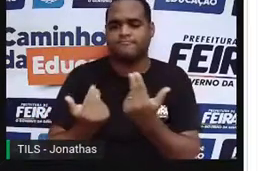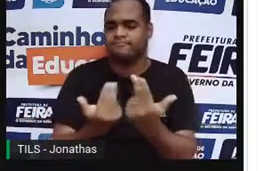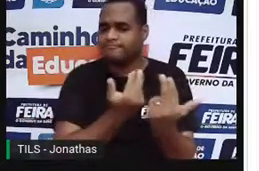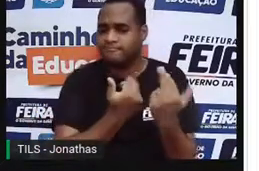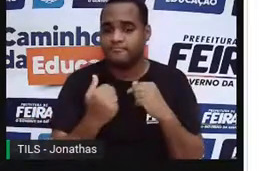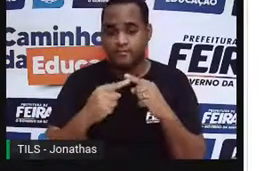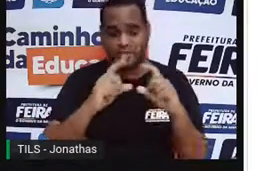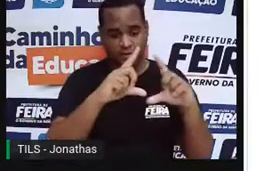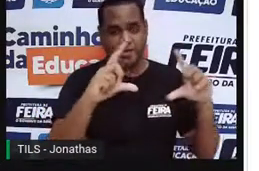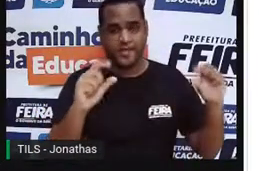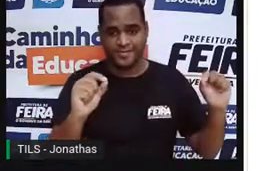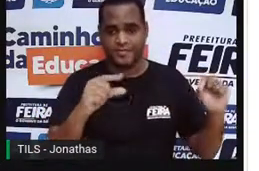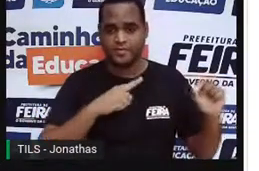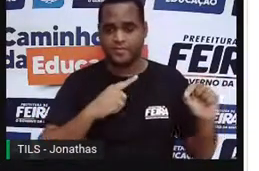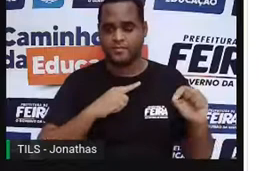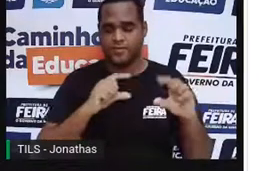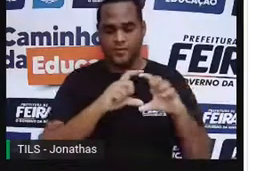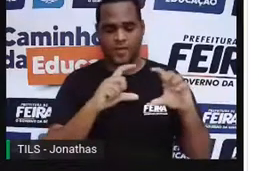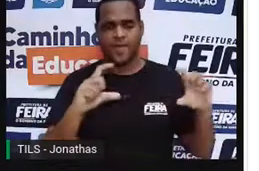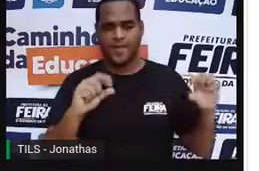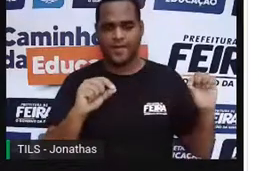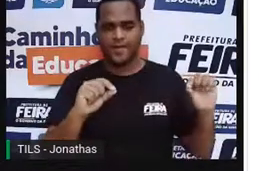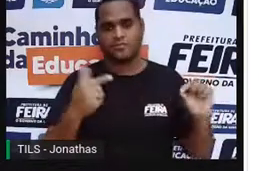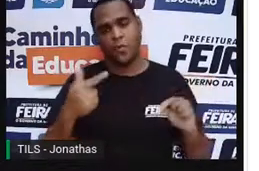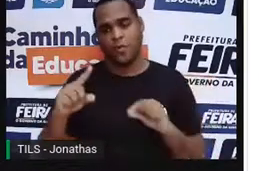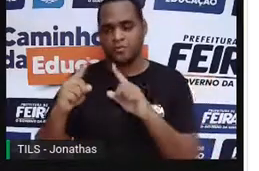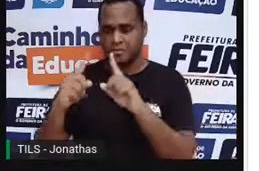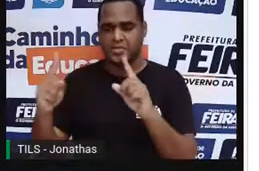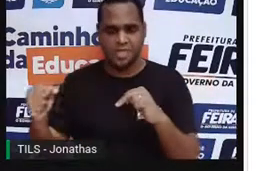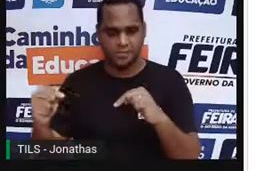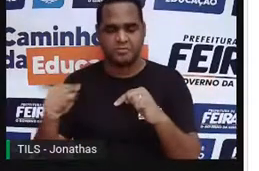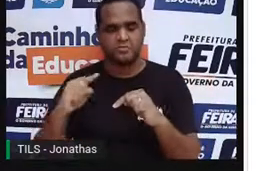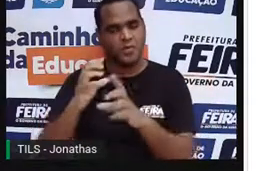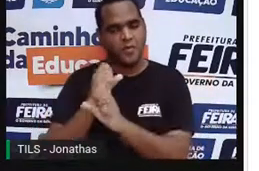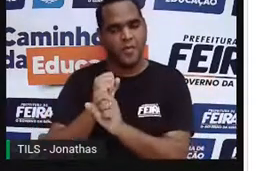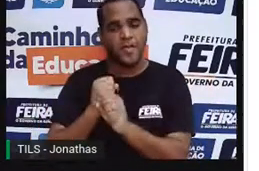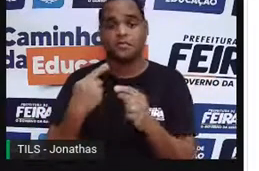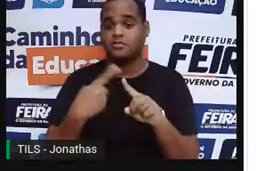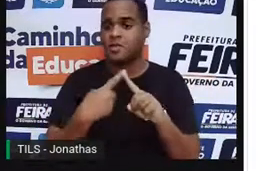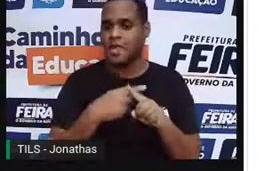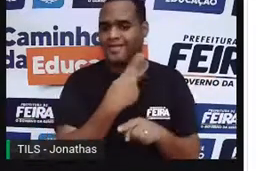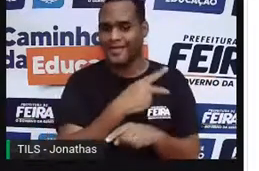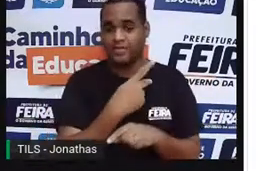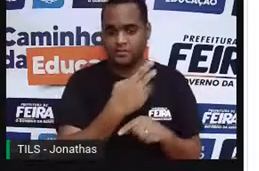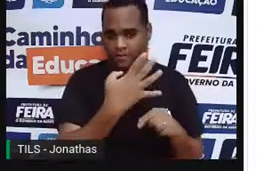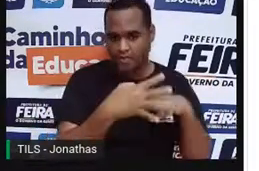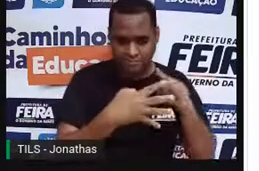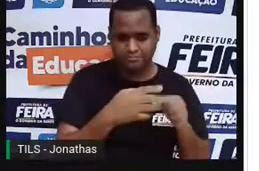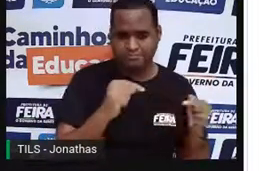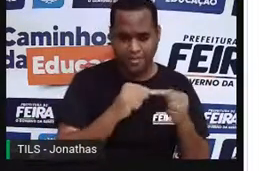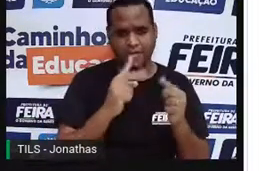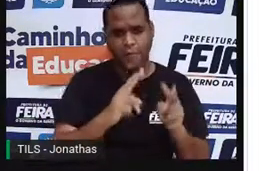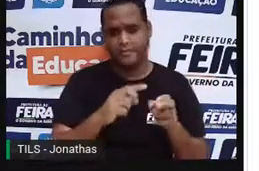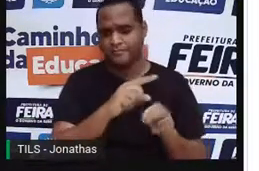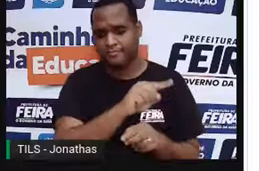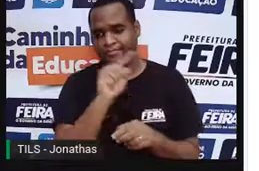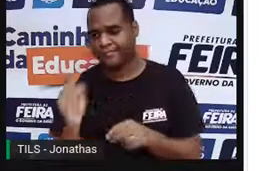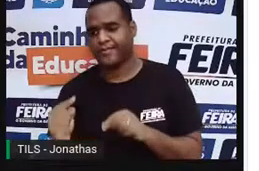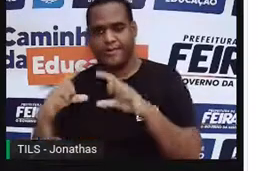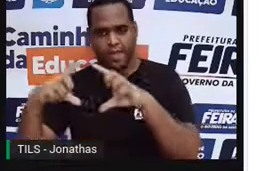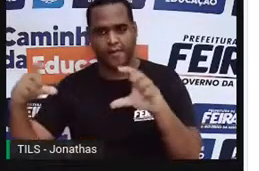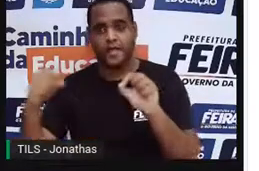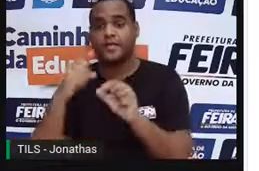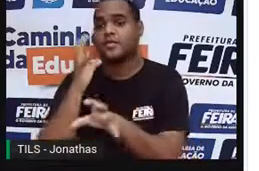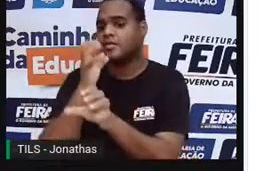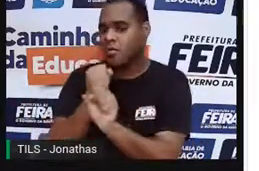de calcular a área de um retângulo porque o quadrado é um retângulo e qual essa forma pegar a medida do